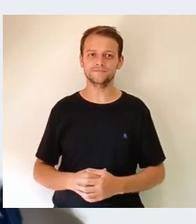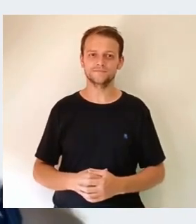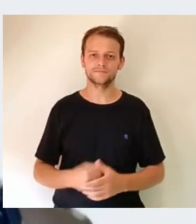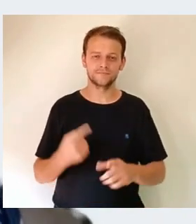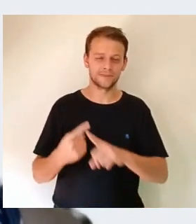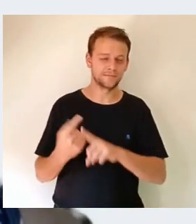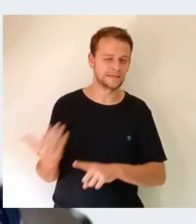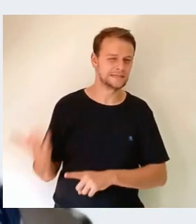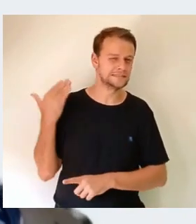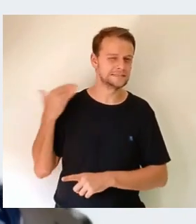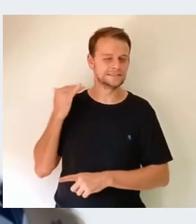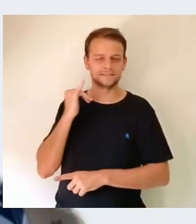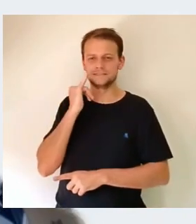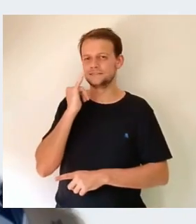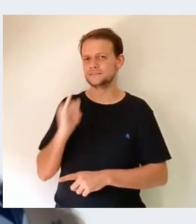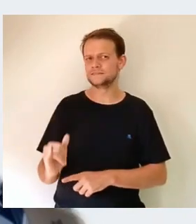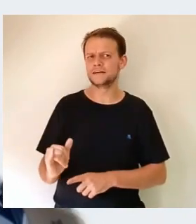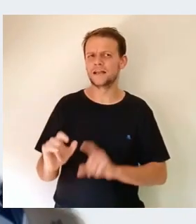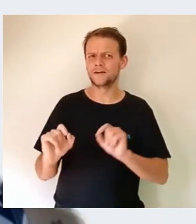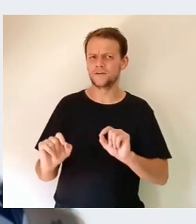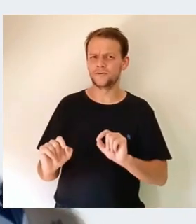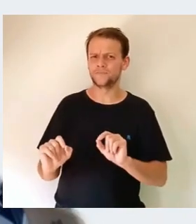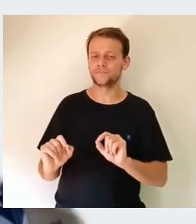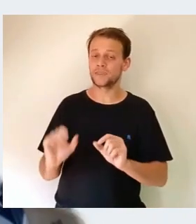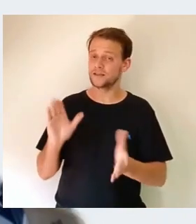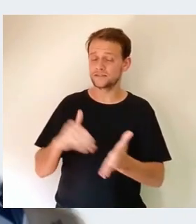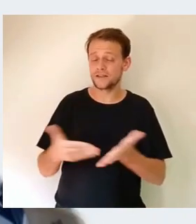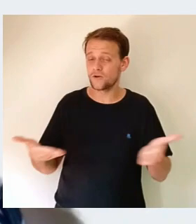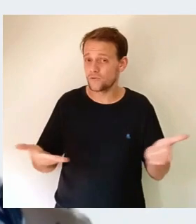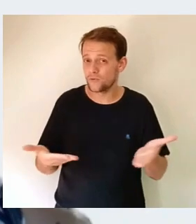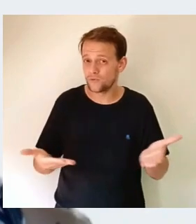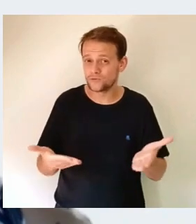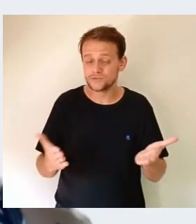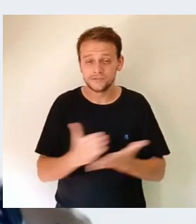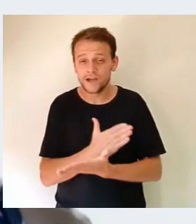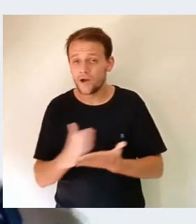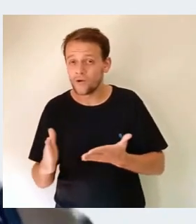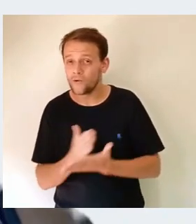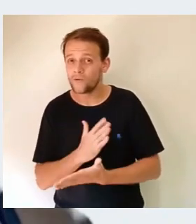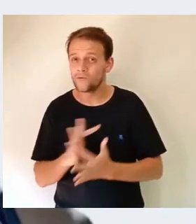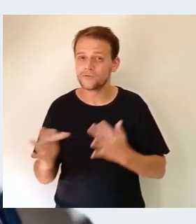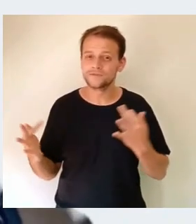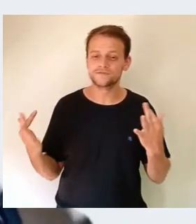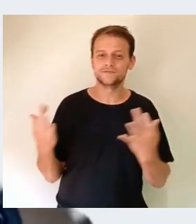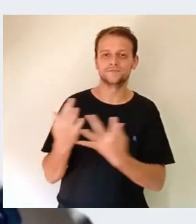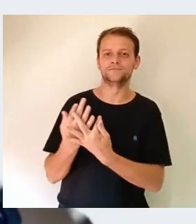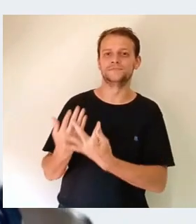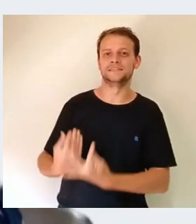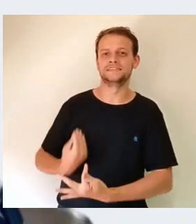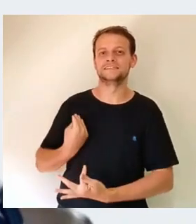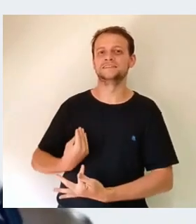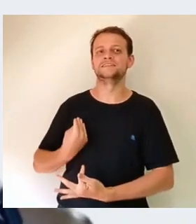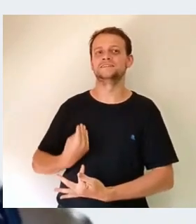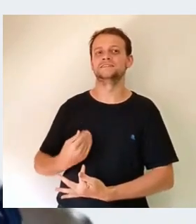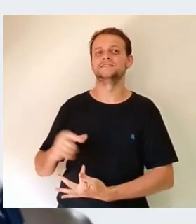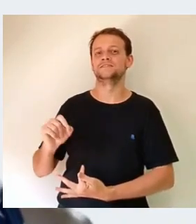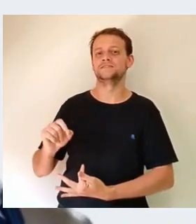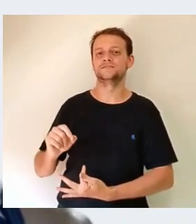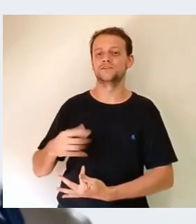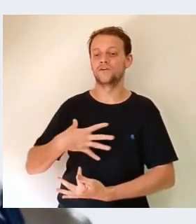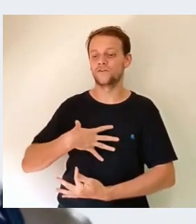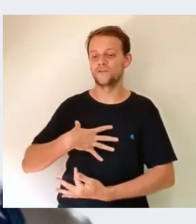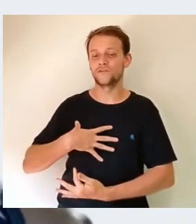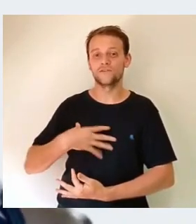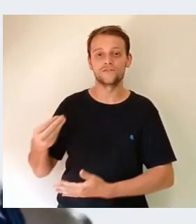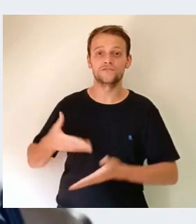filhos. Porque antigamente a gente falava muito, né? E até hoje, algumas famílias